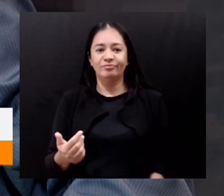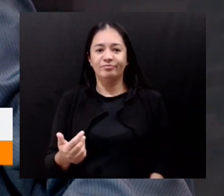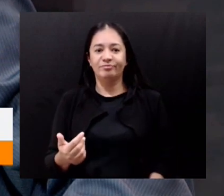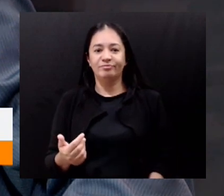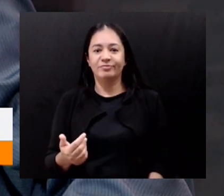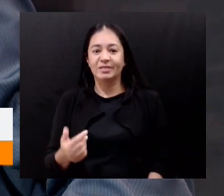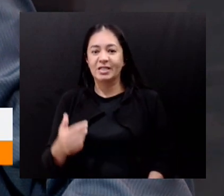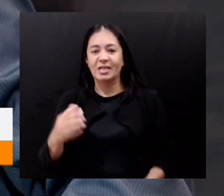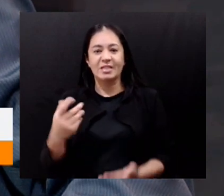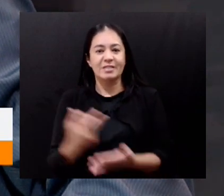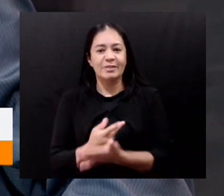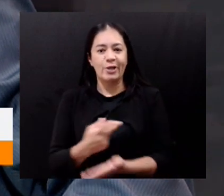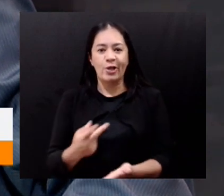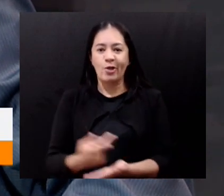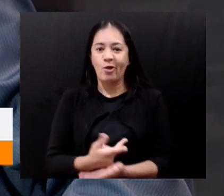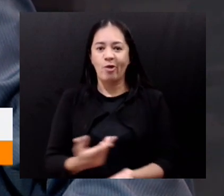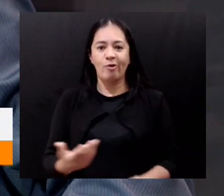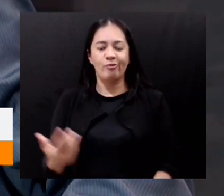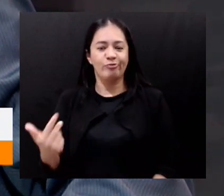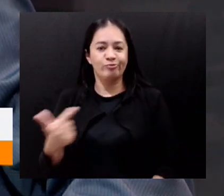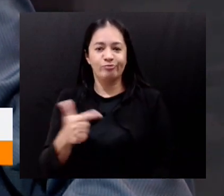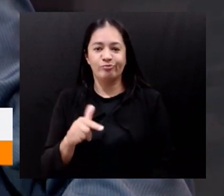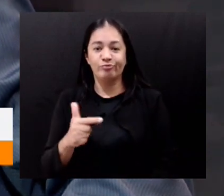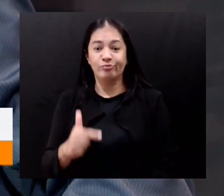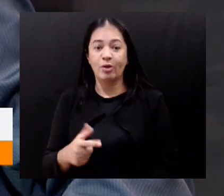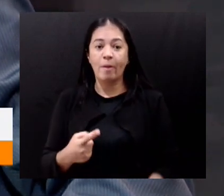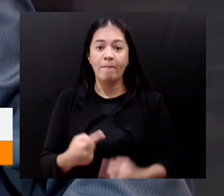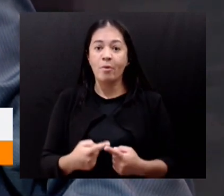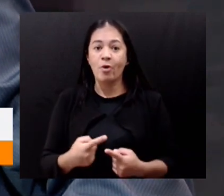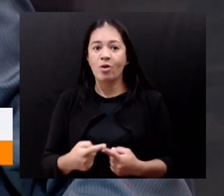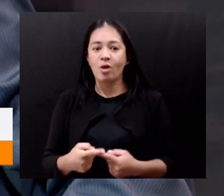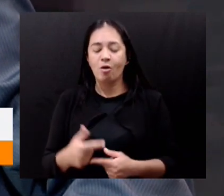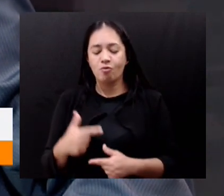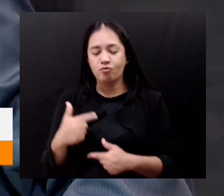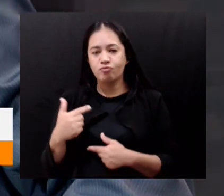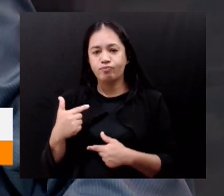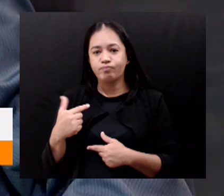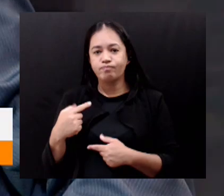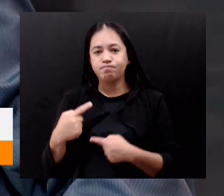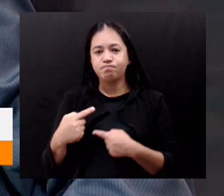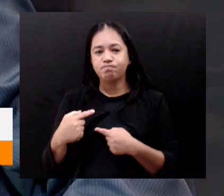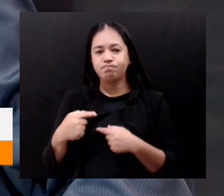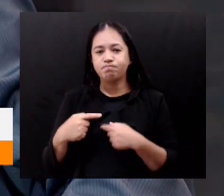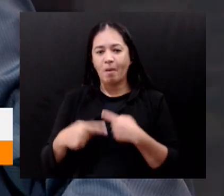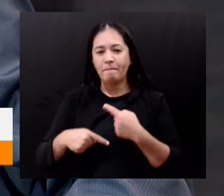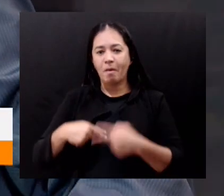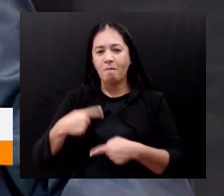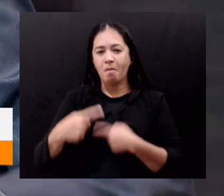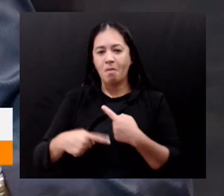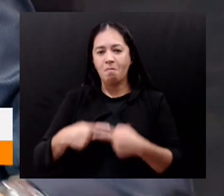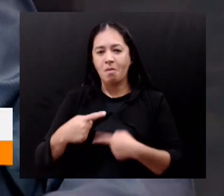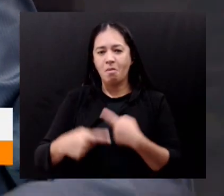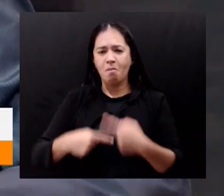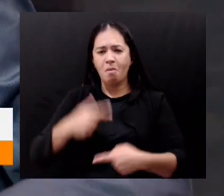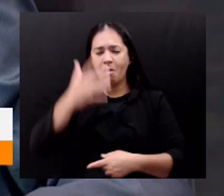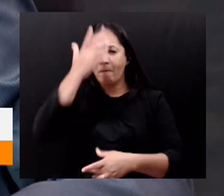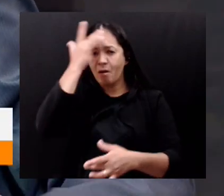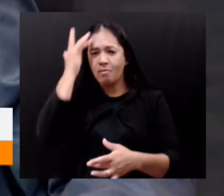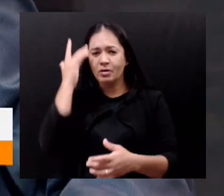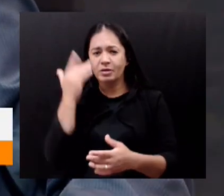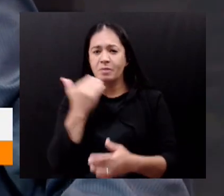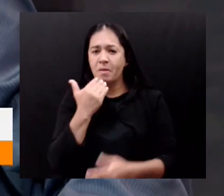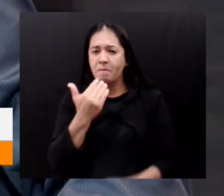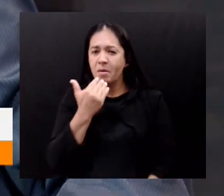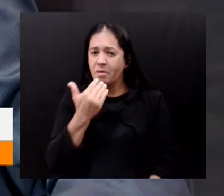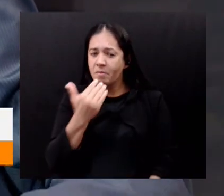né? E esse pecado original que gerou esse fluxo de pessoas que vão lá, esses